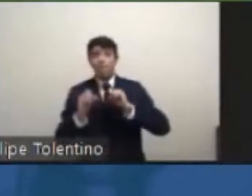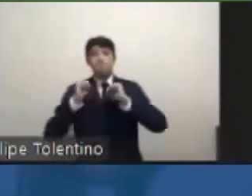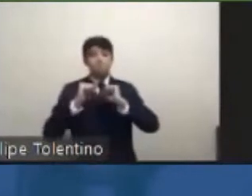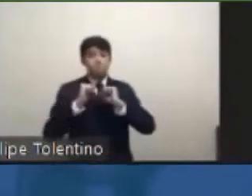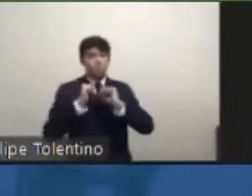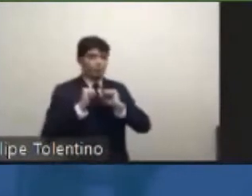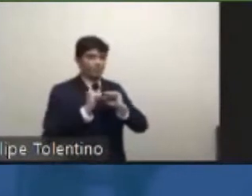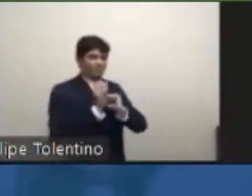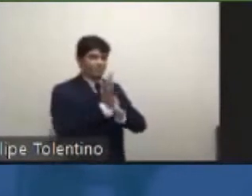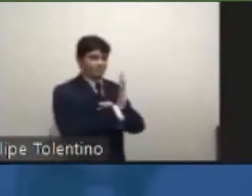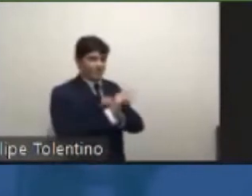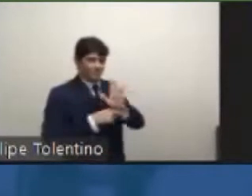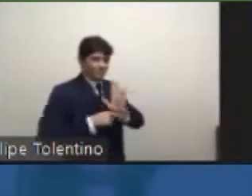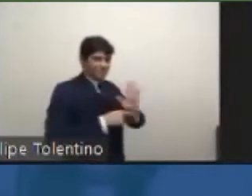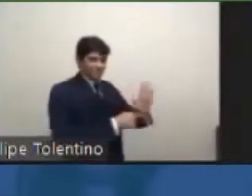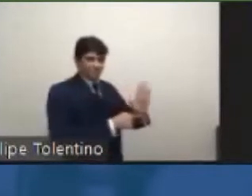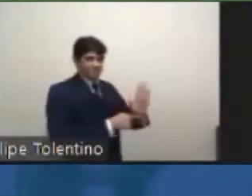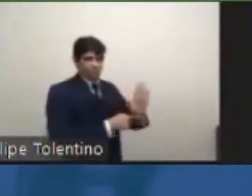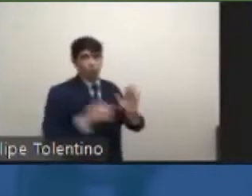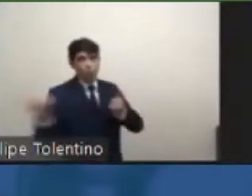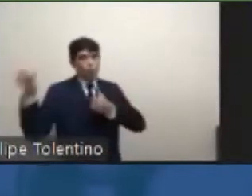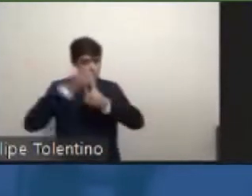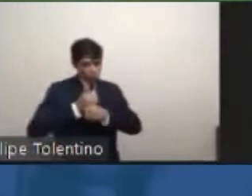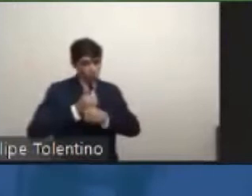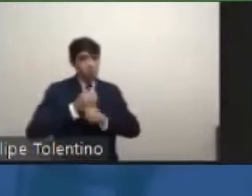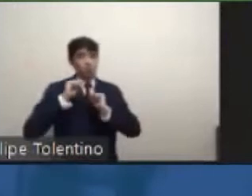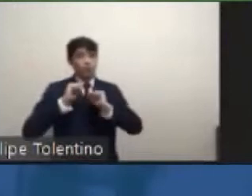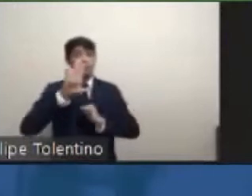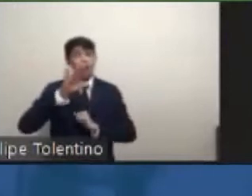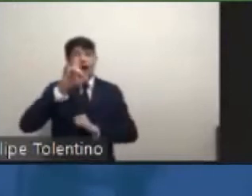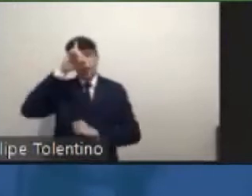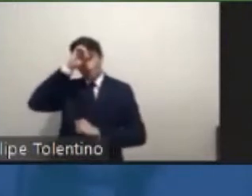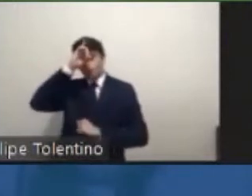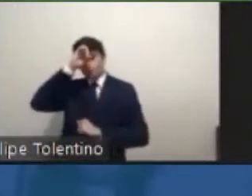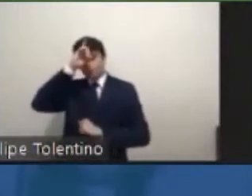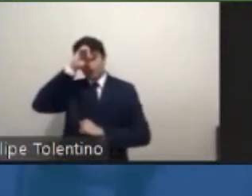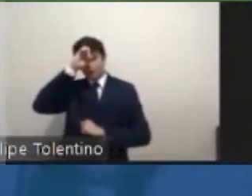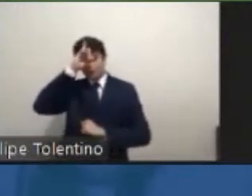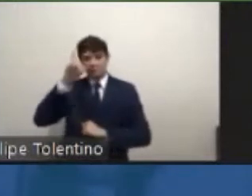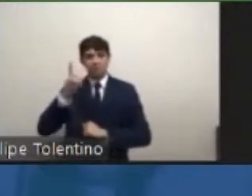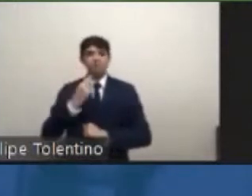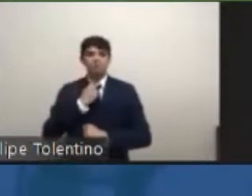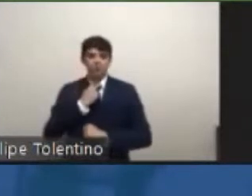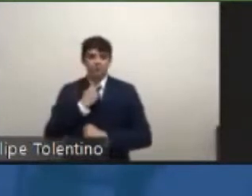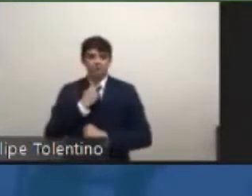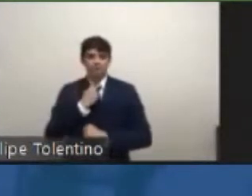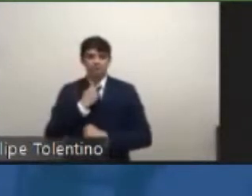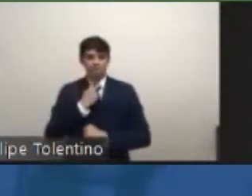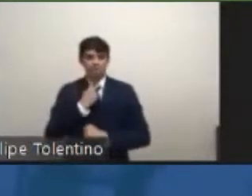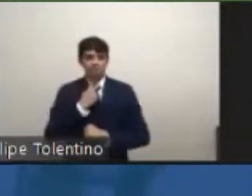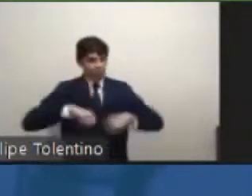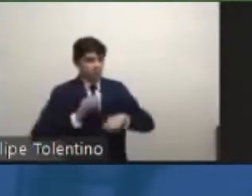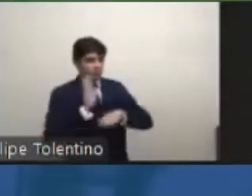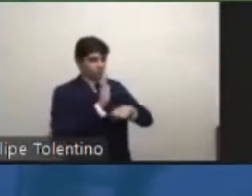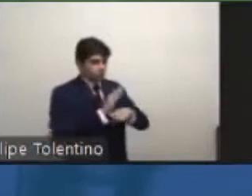ou do Estado, do município, que é um hospital público, ele deve ser tratado ali, mesmo que um médico, de uma maneira singular, entenda que ele